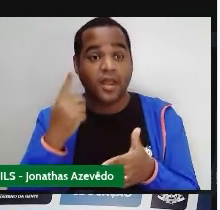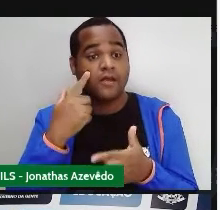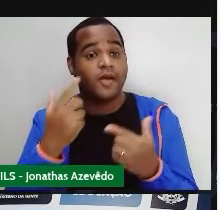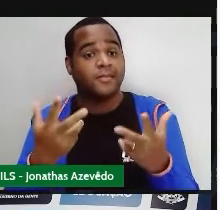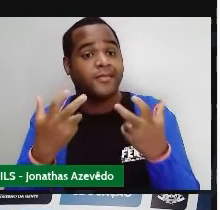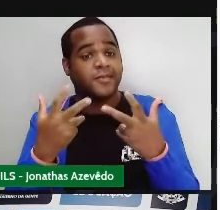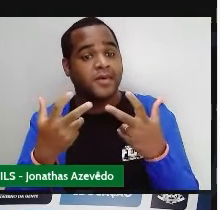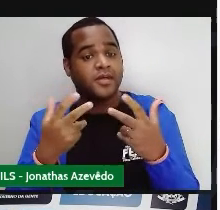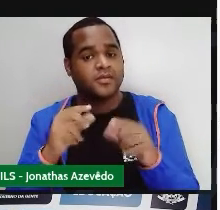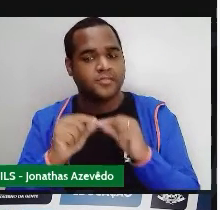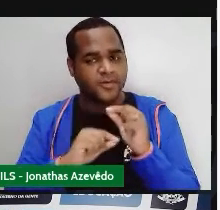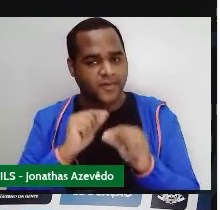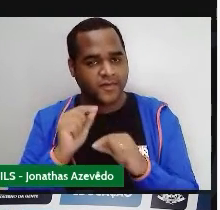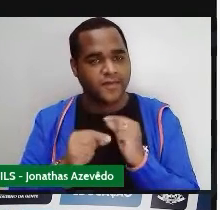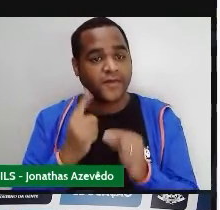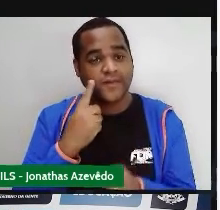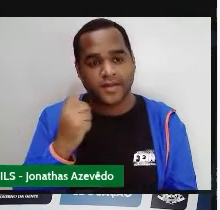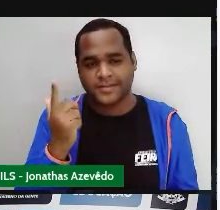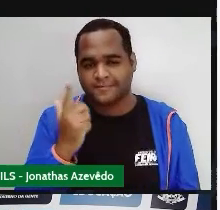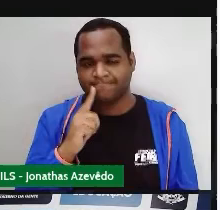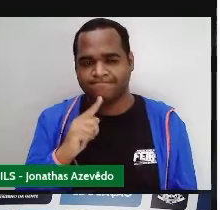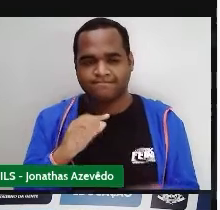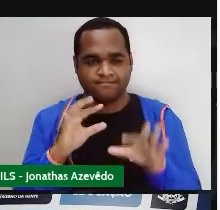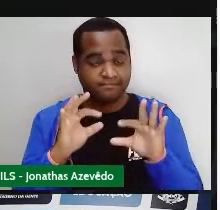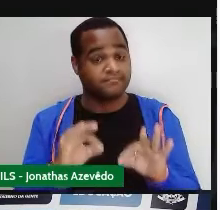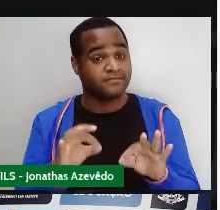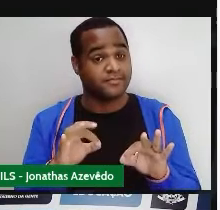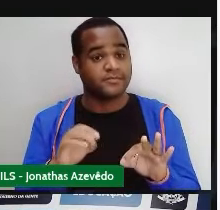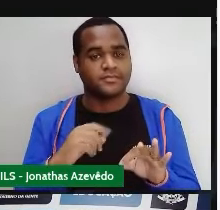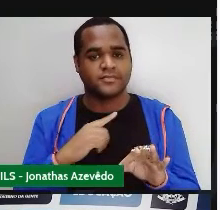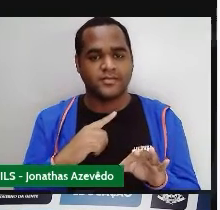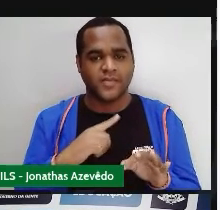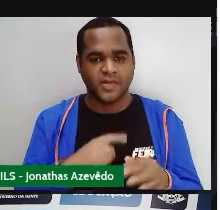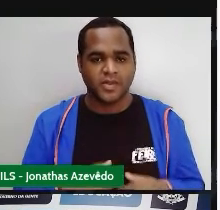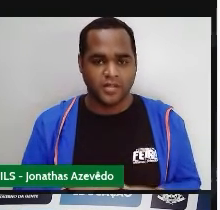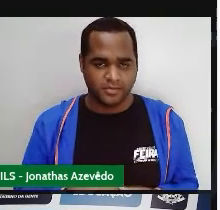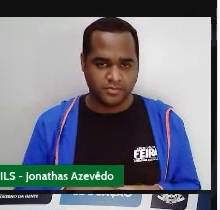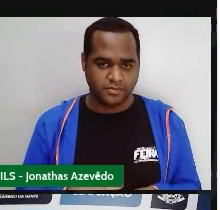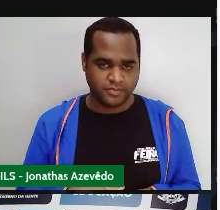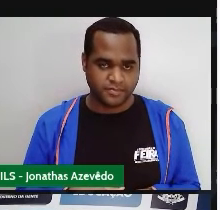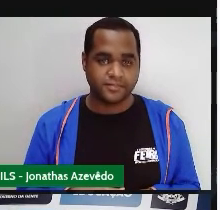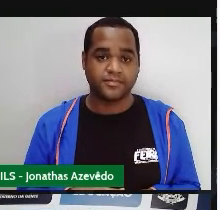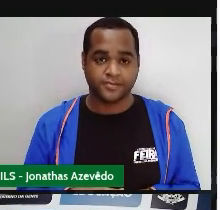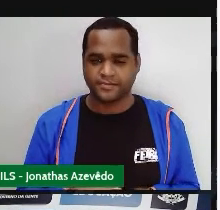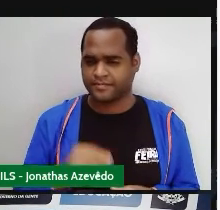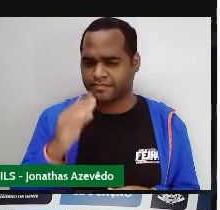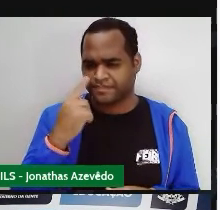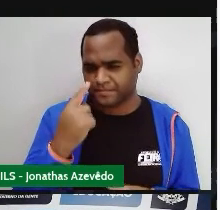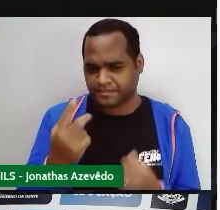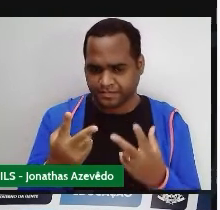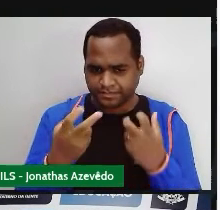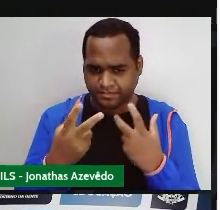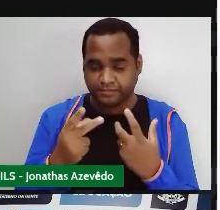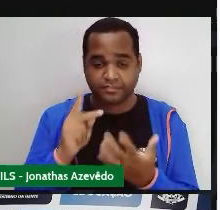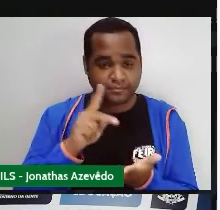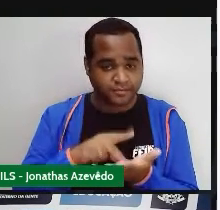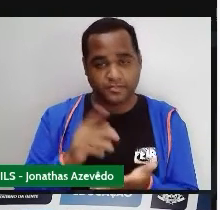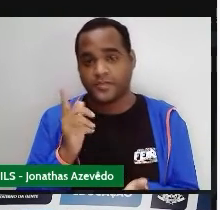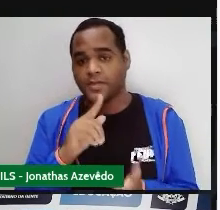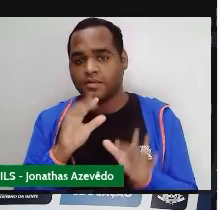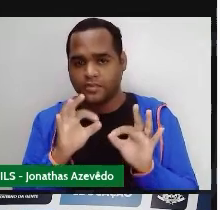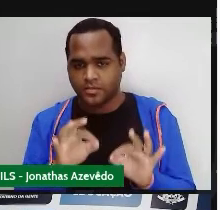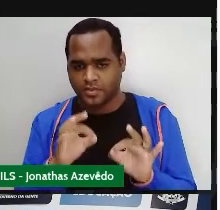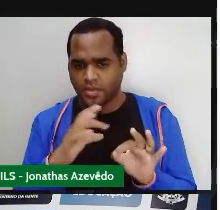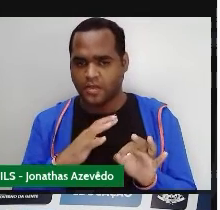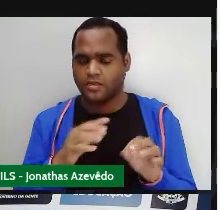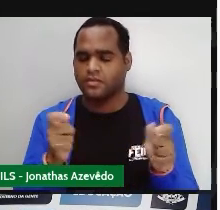verificar se realmente deu certo tá E aí o que é que a gente vê a gente rever o que a gente fez né a gente